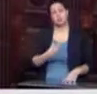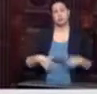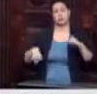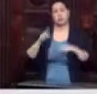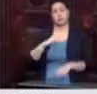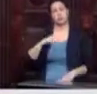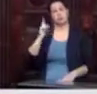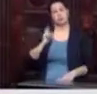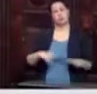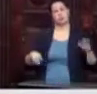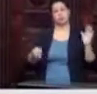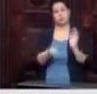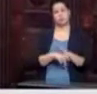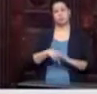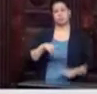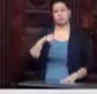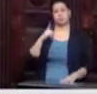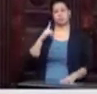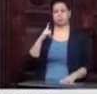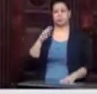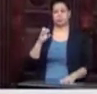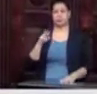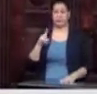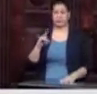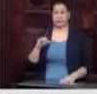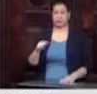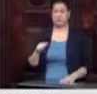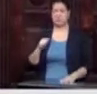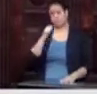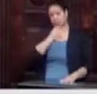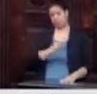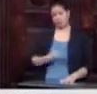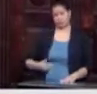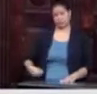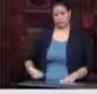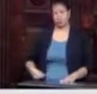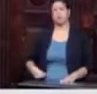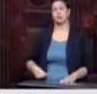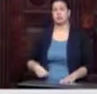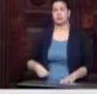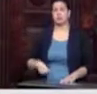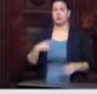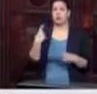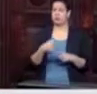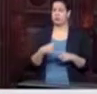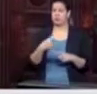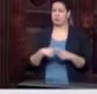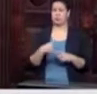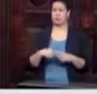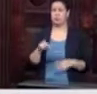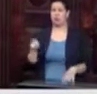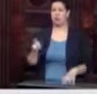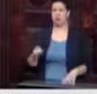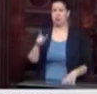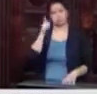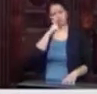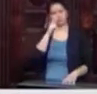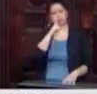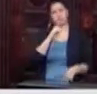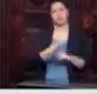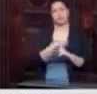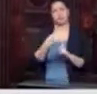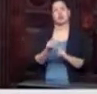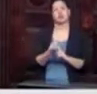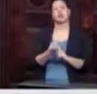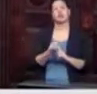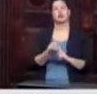parte também como financiador, porque a Previdência Pública garante direitos sociais para uma parcela de